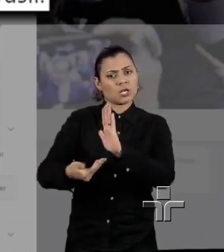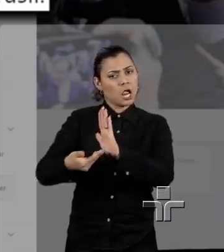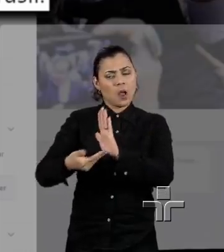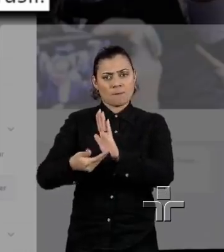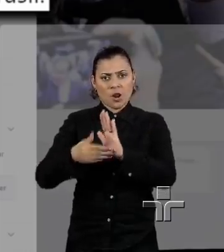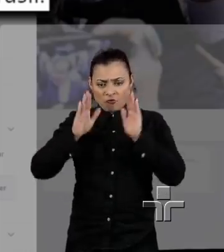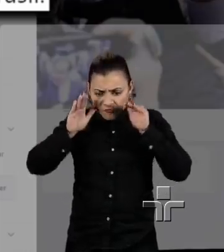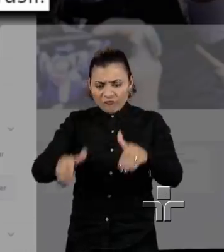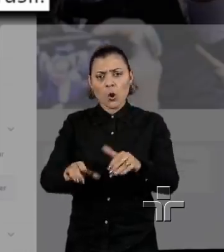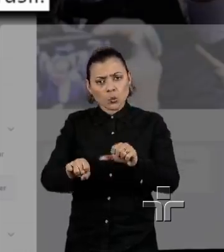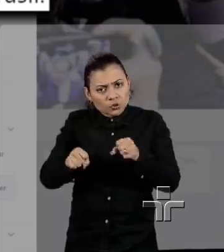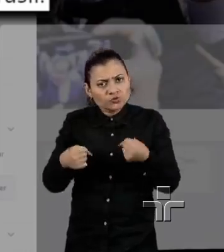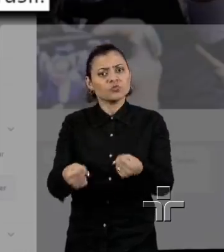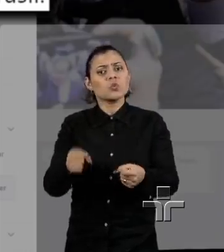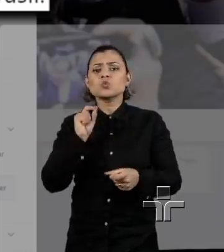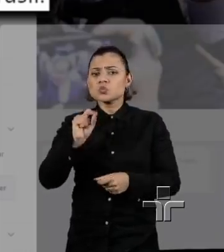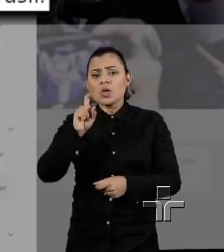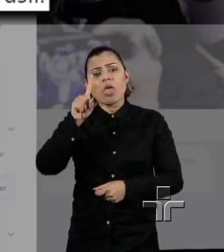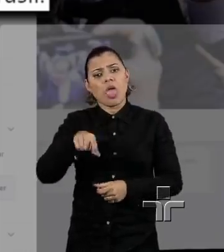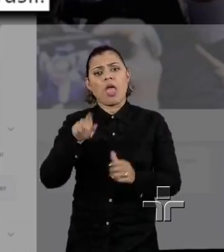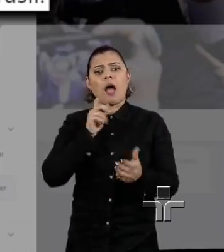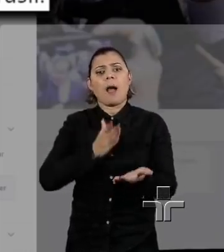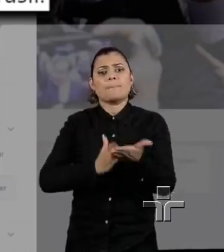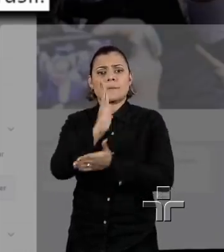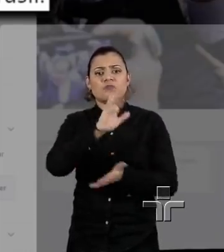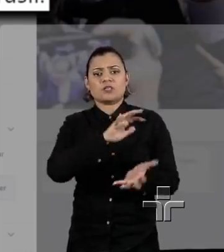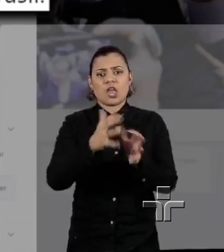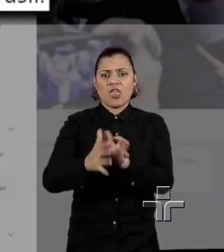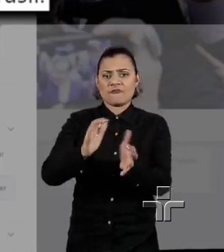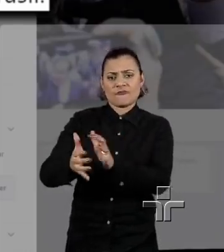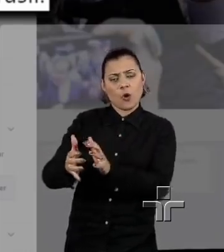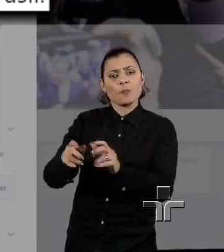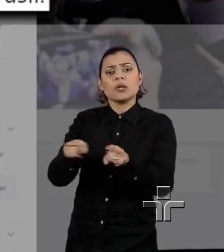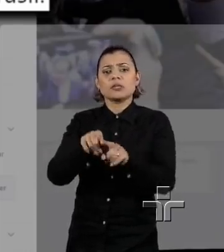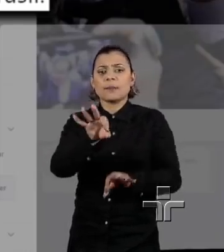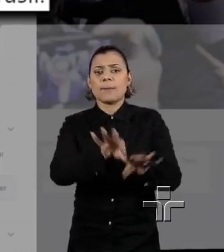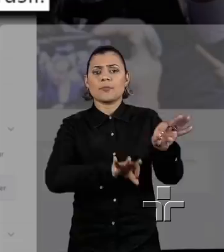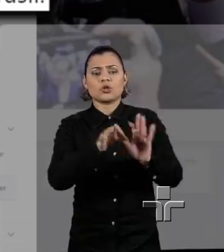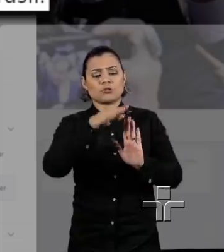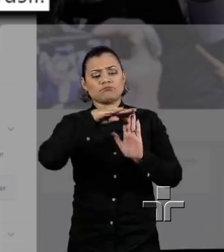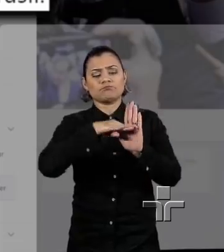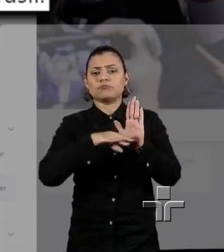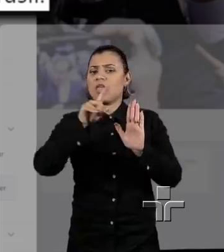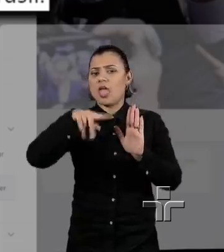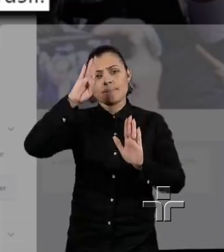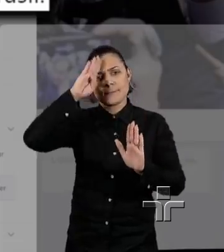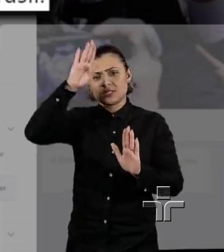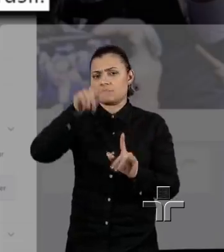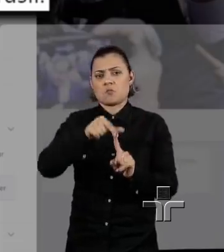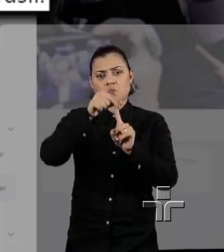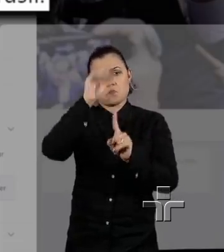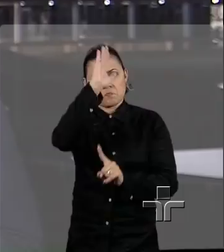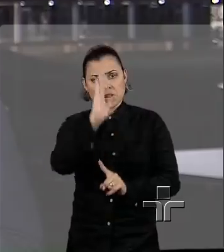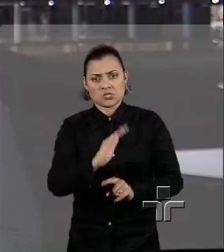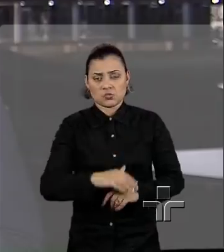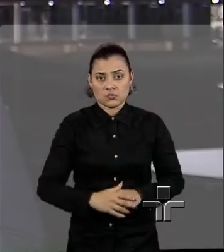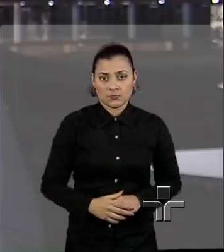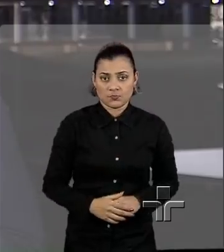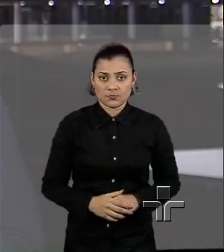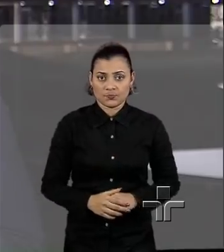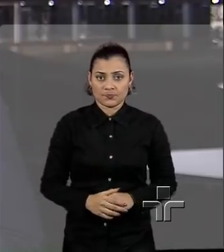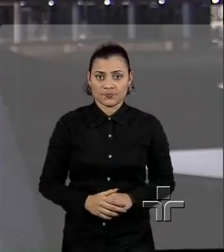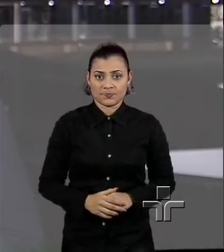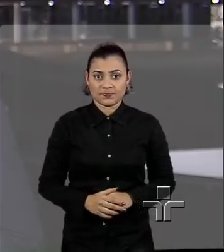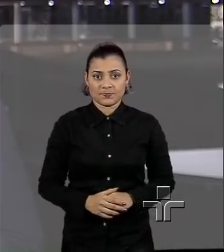foco dos parlamentares estão na aprovação das reformas e dos projetos que são essenciais para o Brasil.